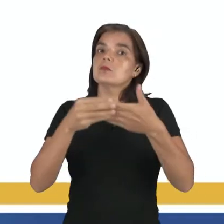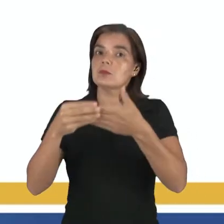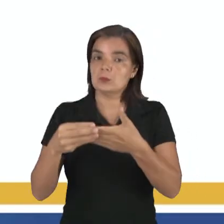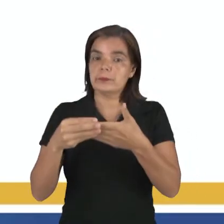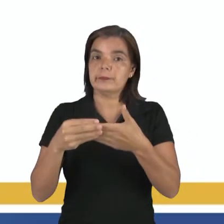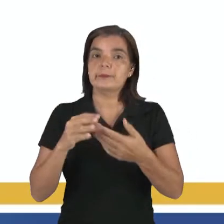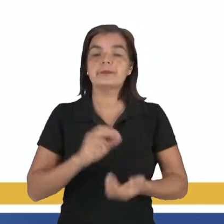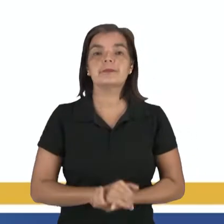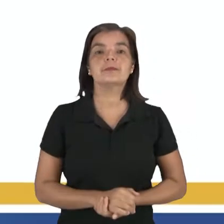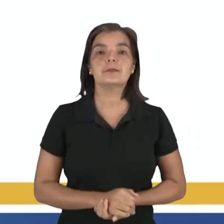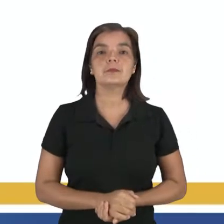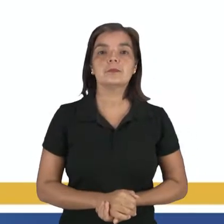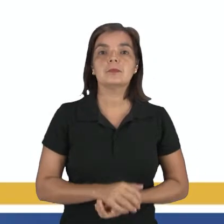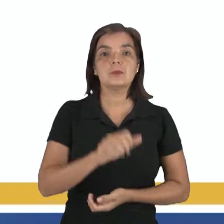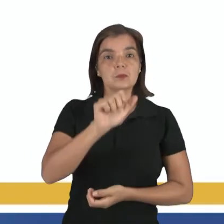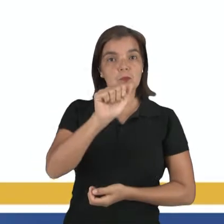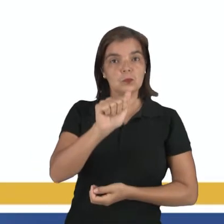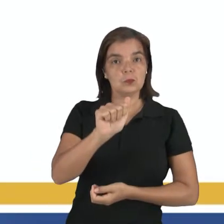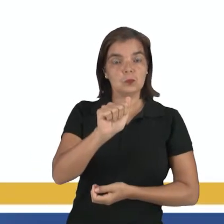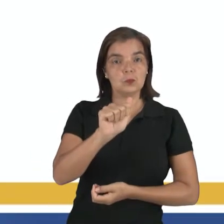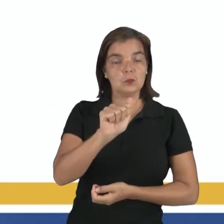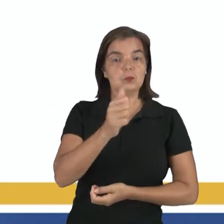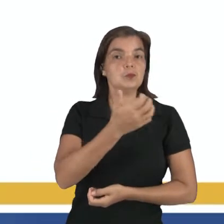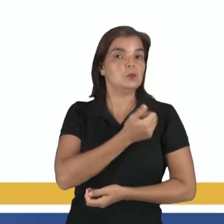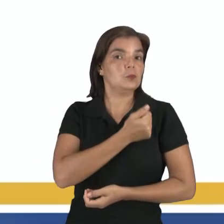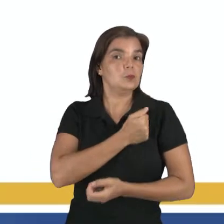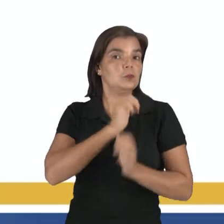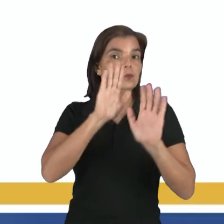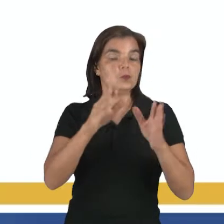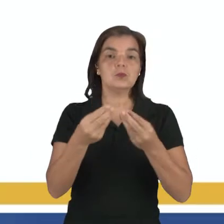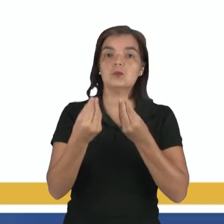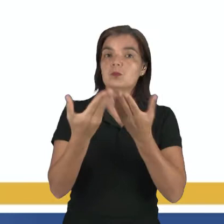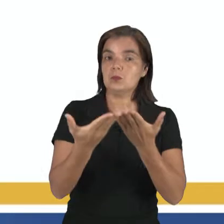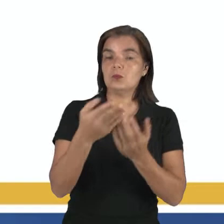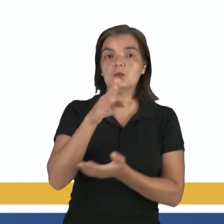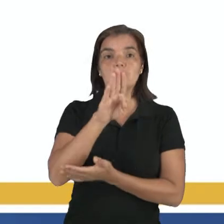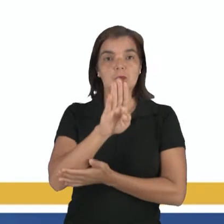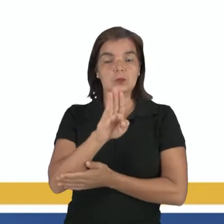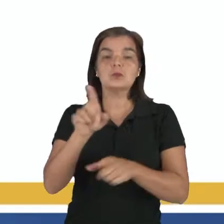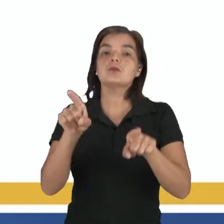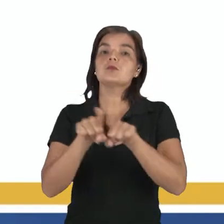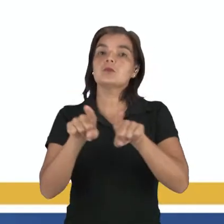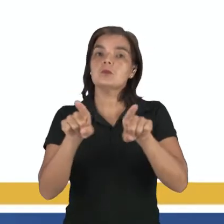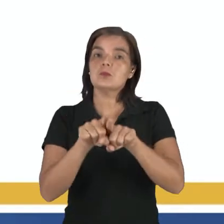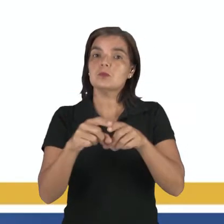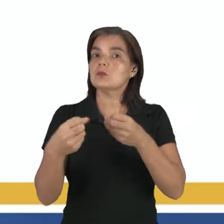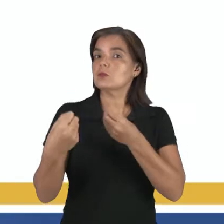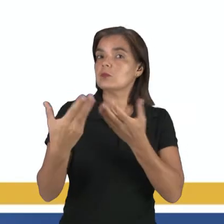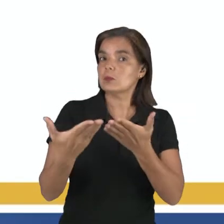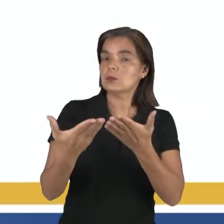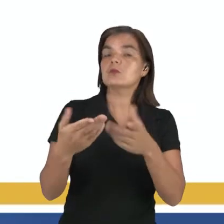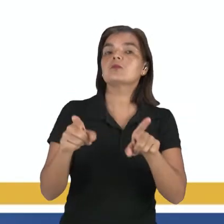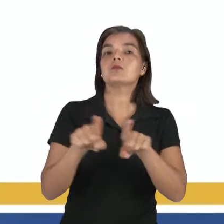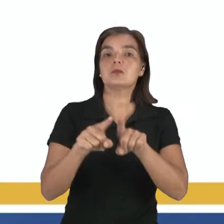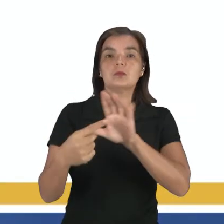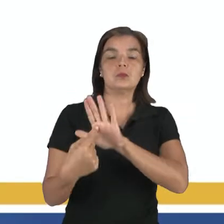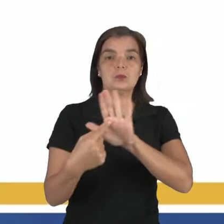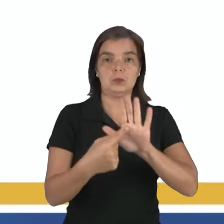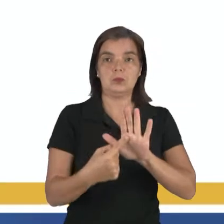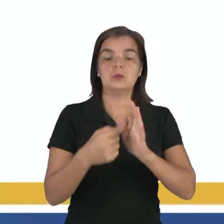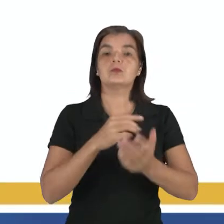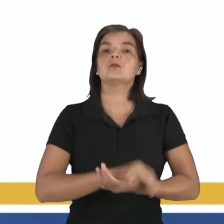trazer. O a é um número dado e o b também será um número dado